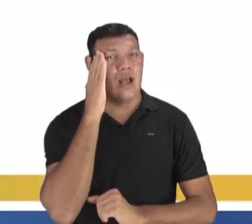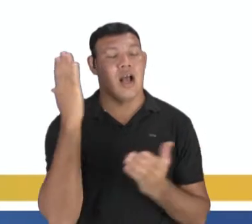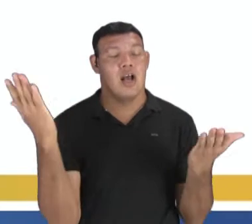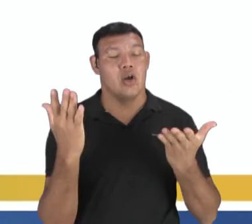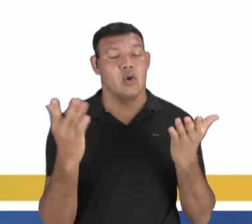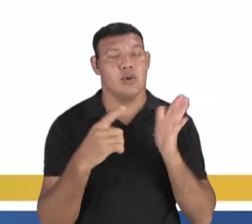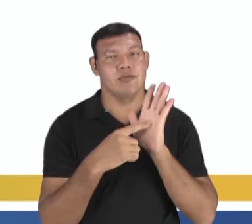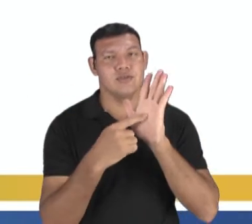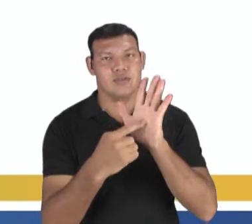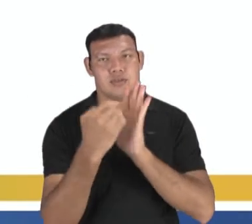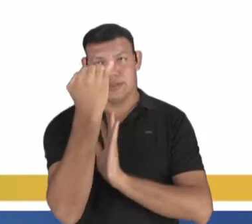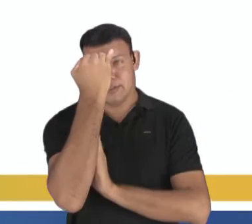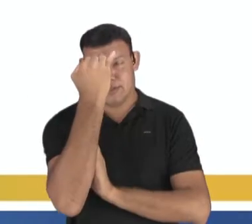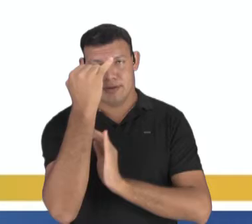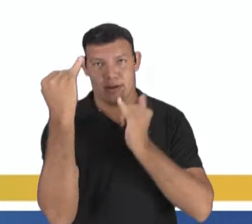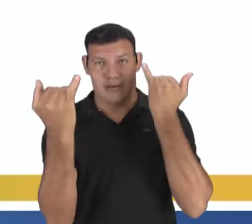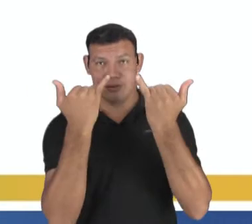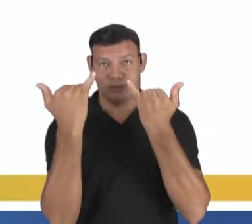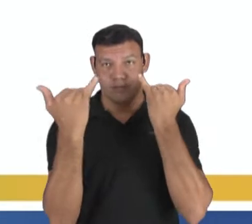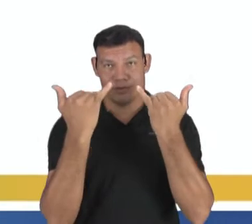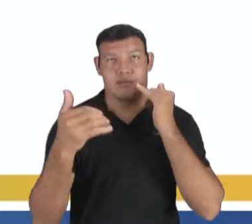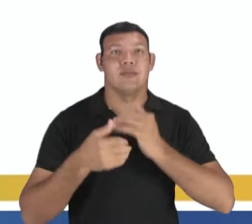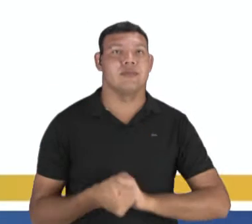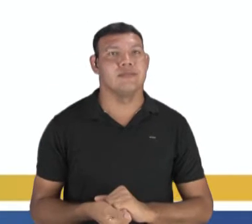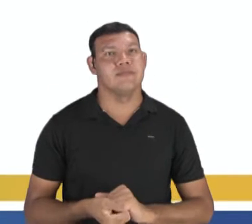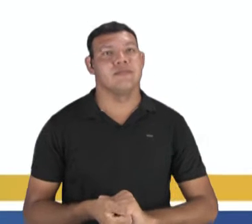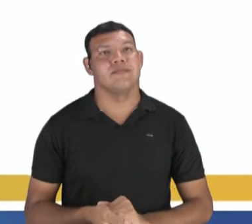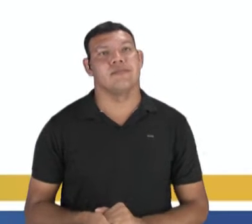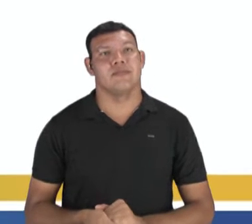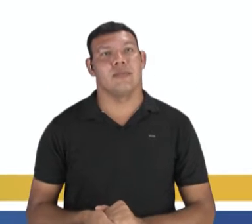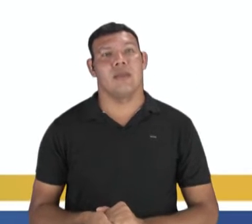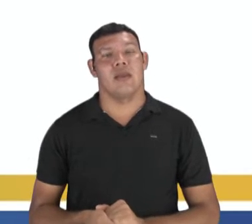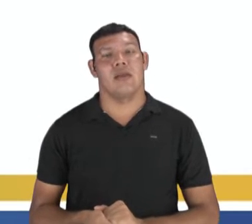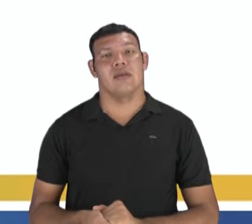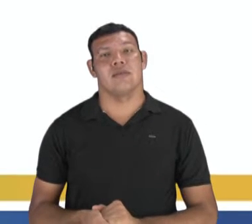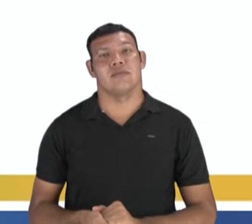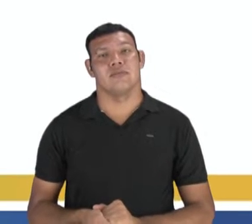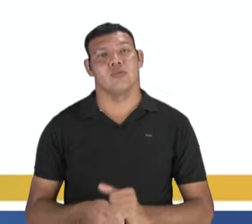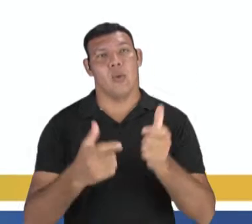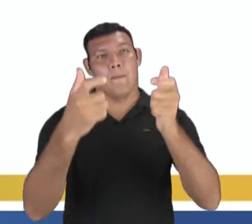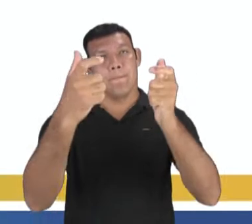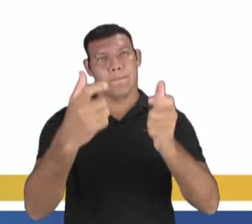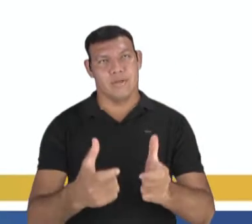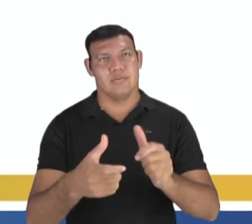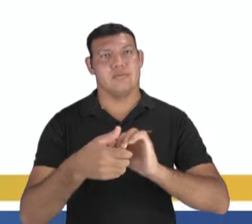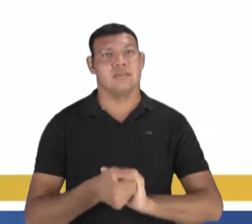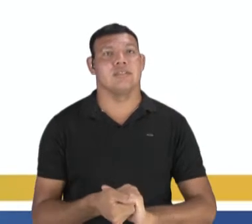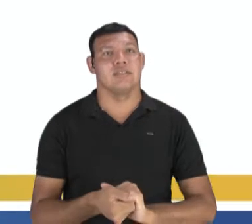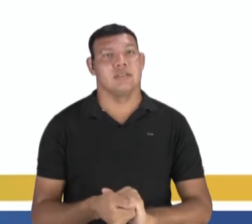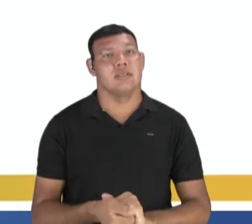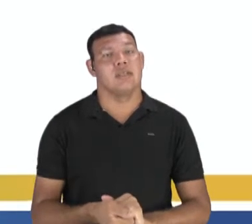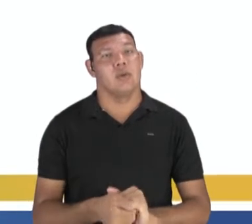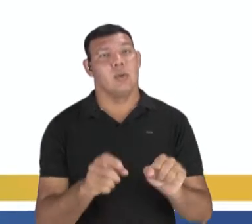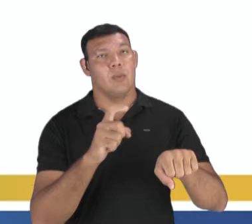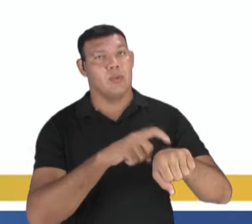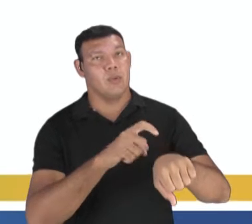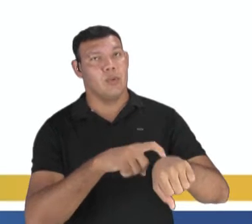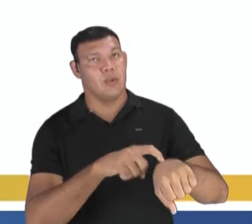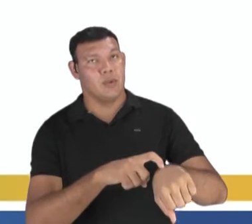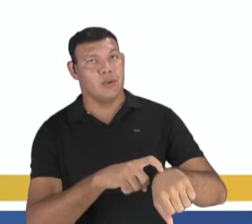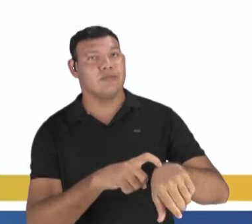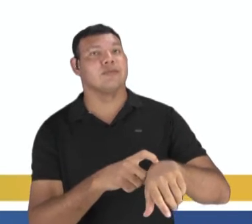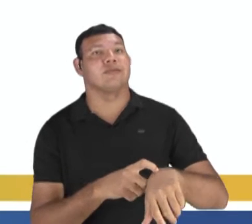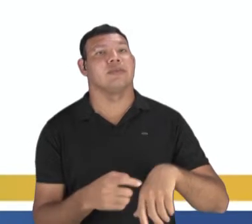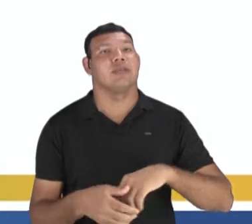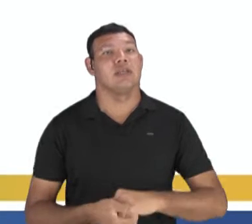aqui, ó. Posição em centímetros, instantes e segundos, para o carrinho 1 e para o carrinho 2. Na posição 15 centímetros,